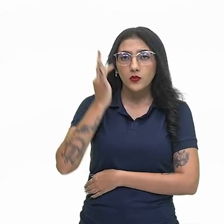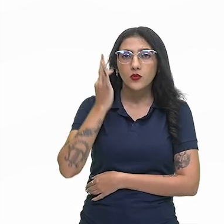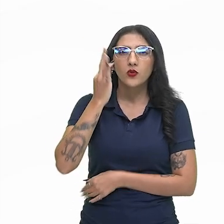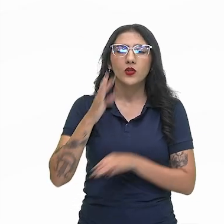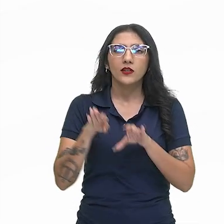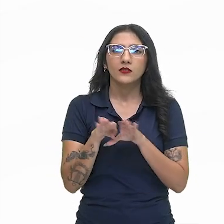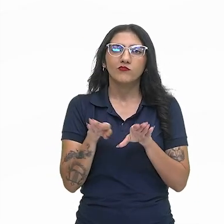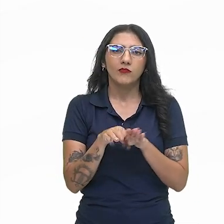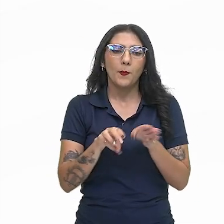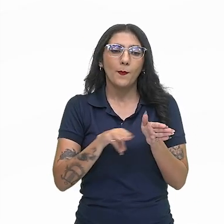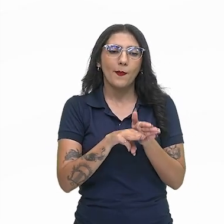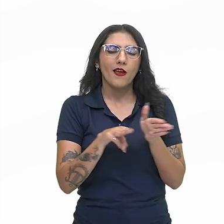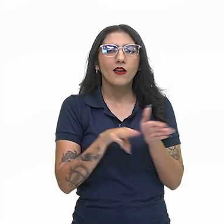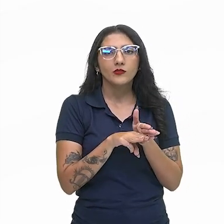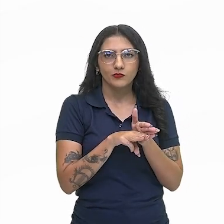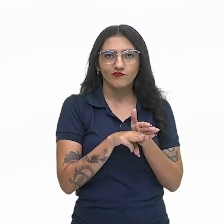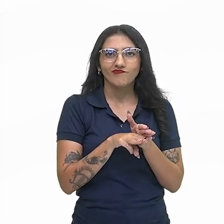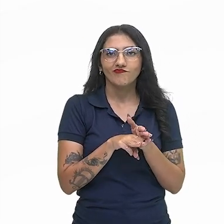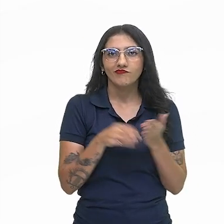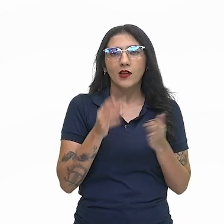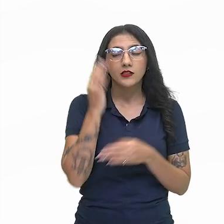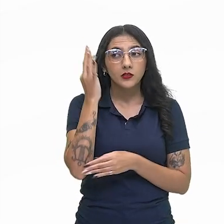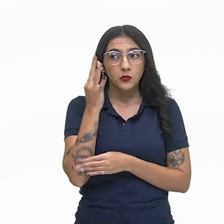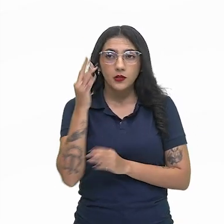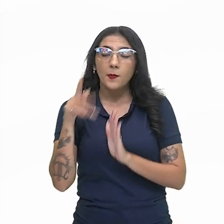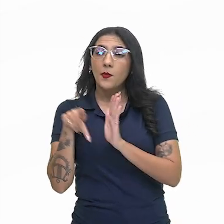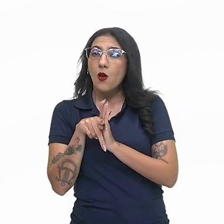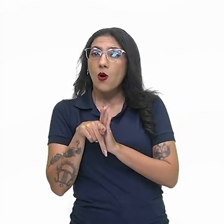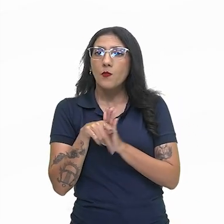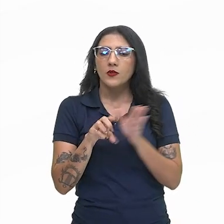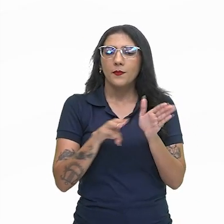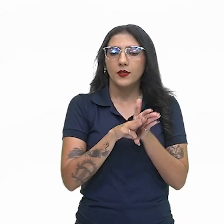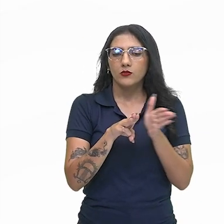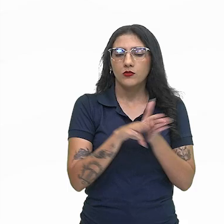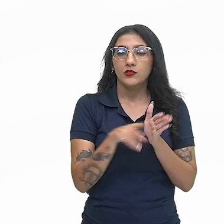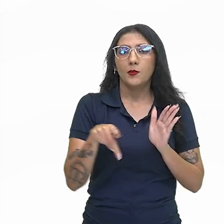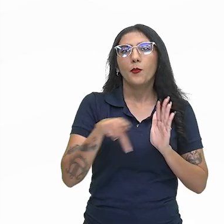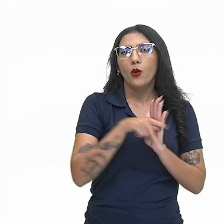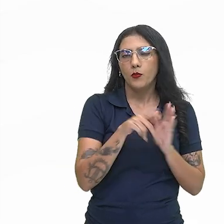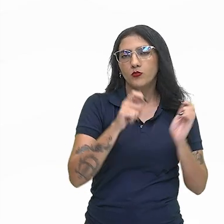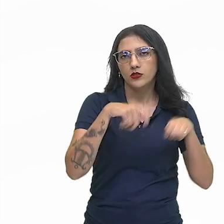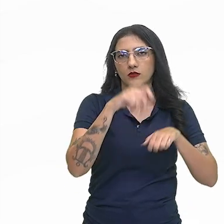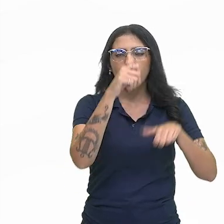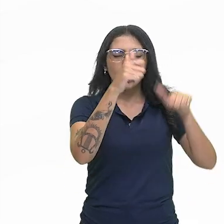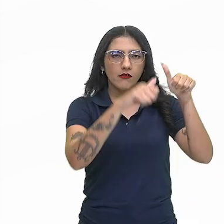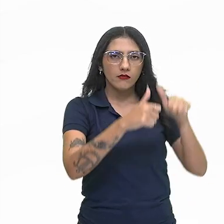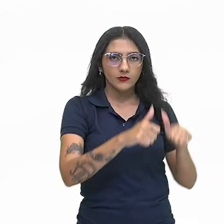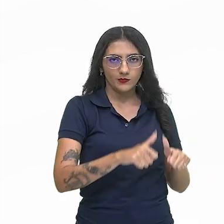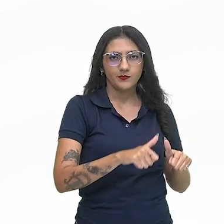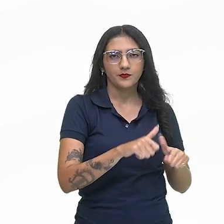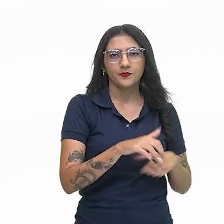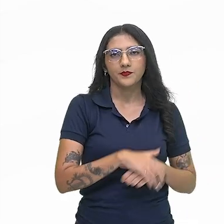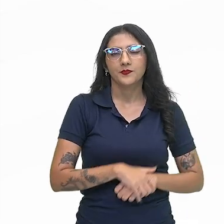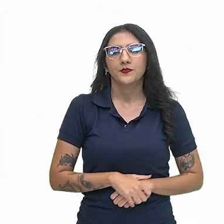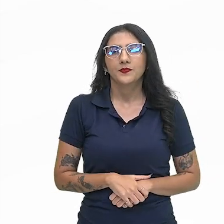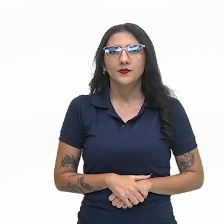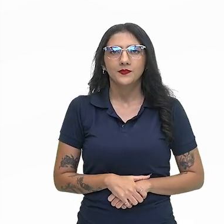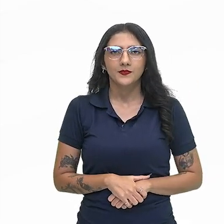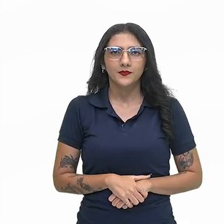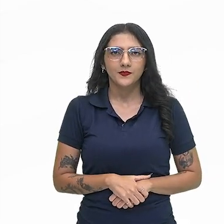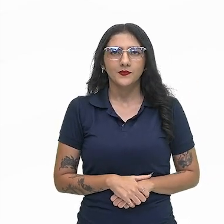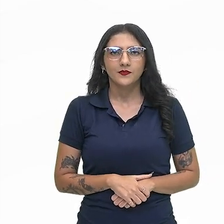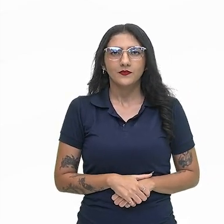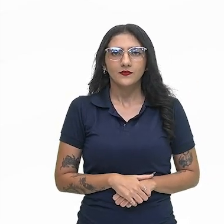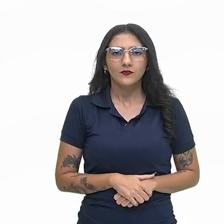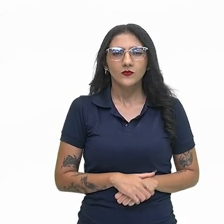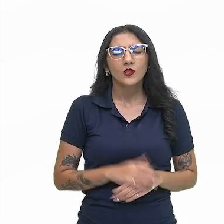né? Então, ela vai ter teoria própria, ela vai ter métodos próprios para fazer essa análise, certo? E aí, quem é que vai